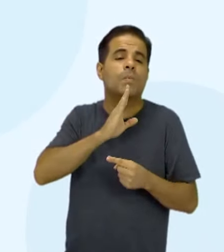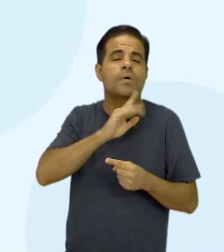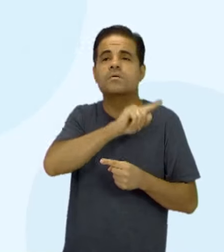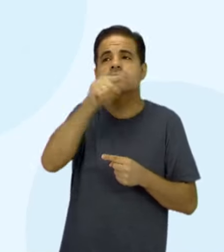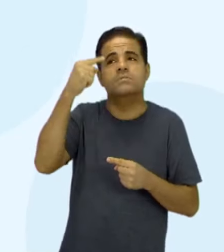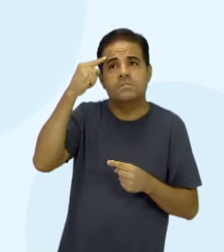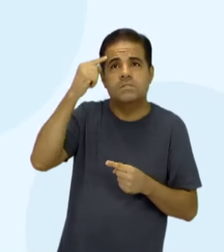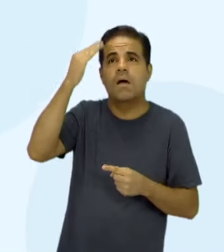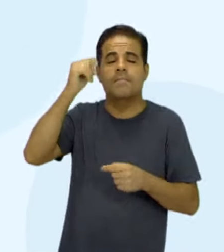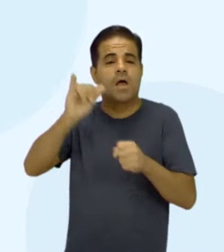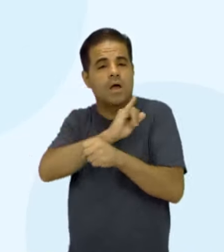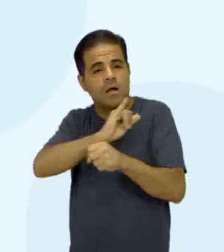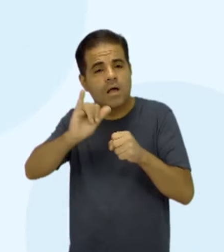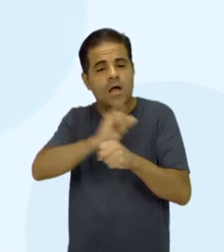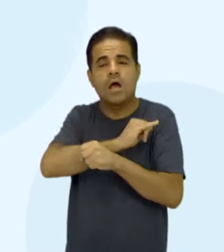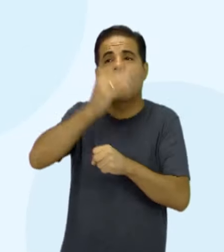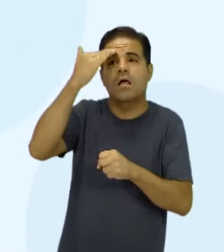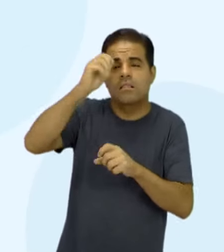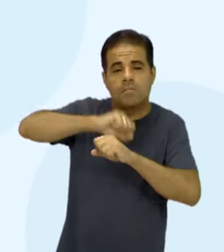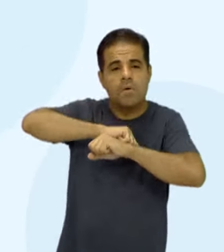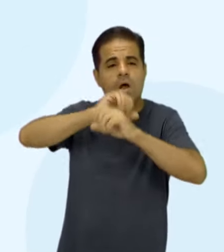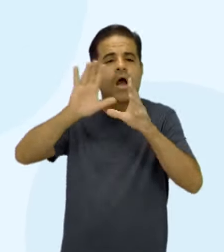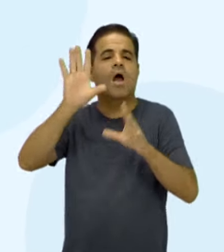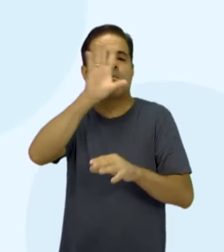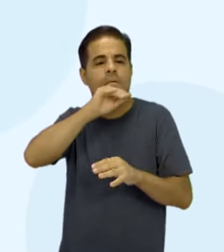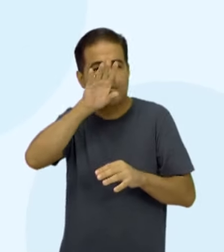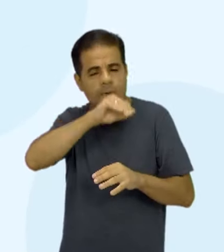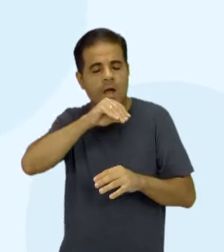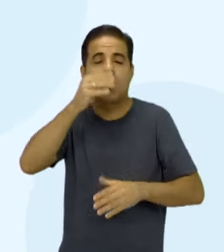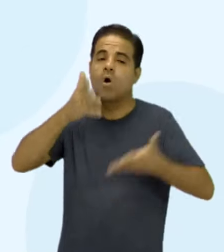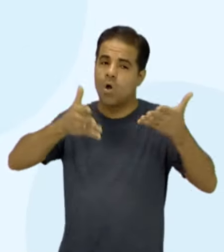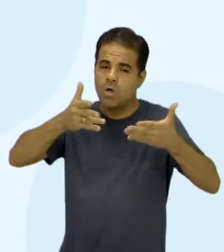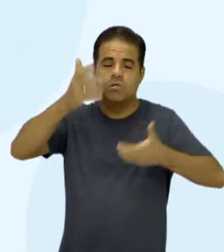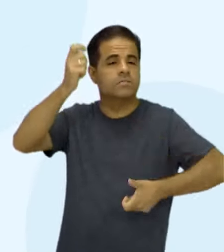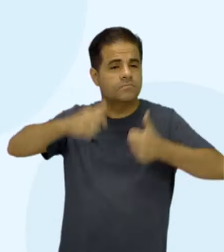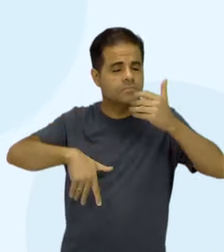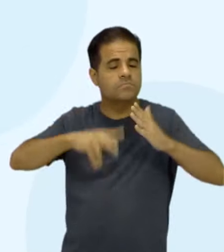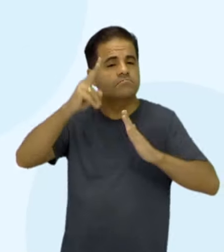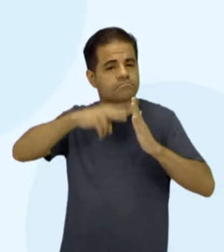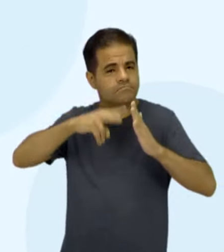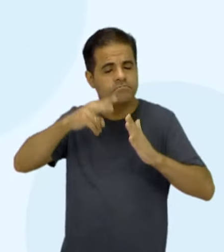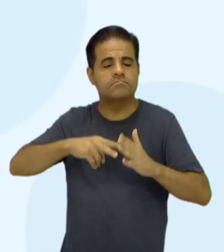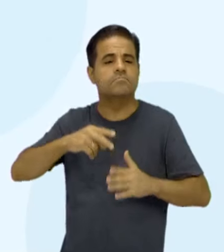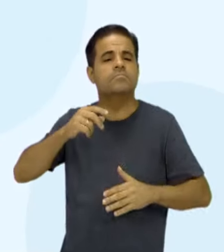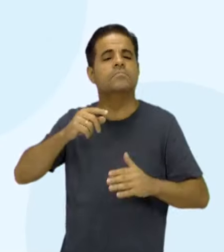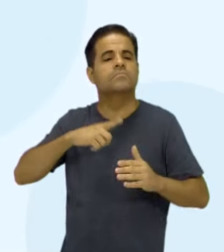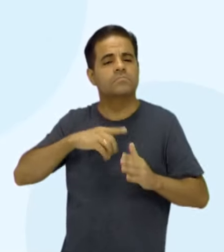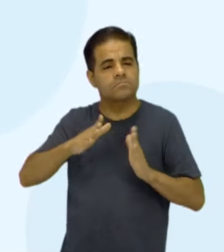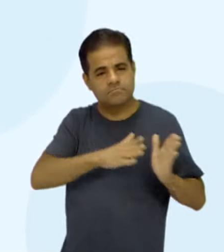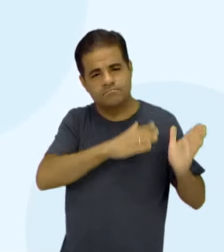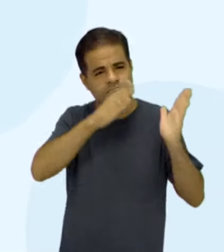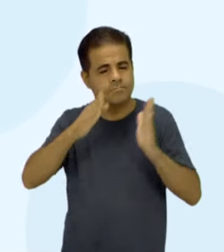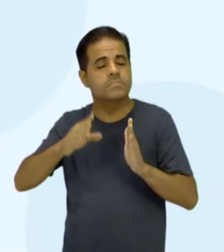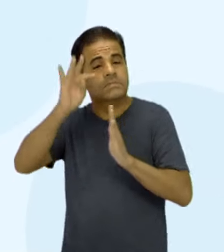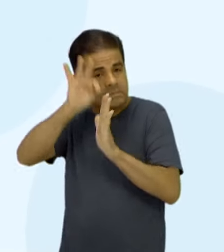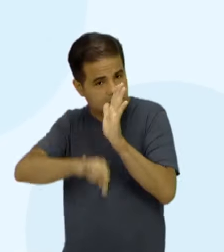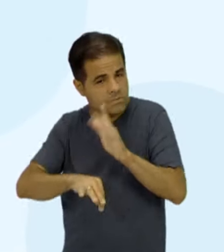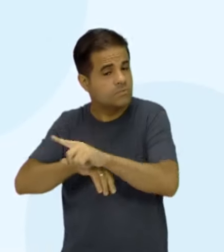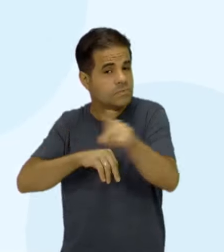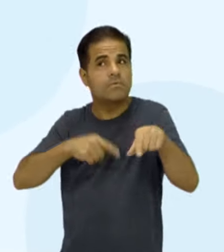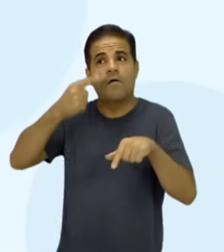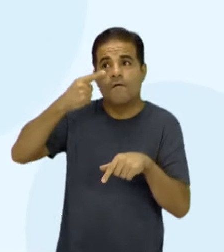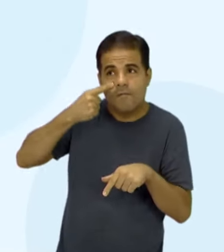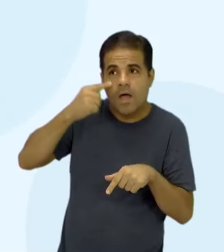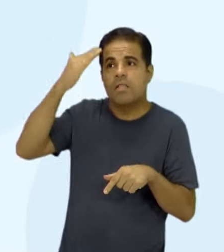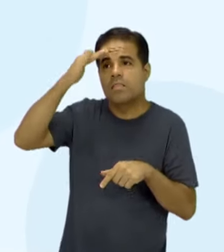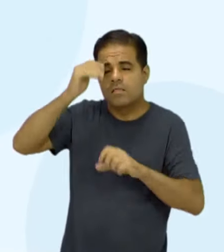lindo para você também que elas estratégias de compreensão de textos orais Hoje a gente vai ter um mês e nem leva existe um exercício de ler serem que você vai